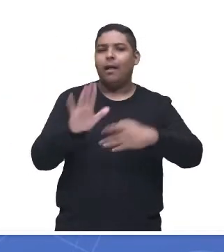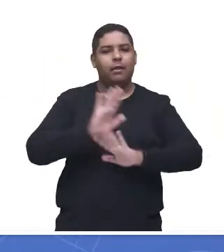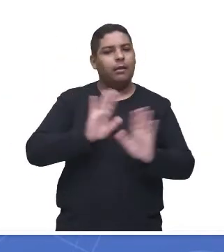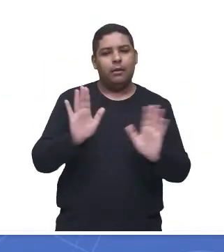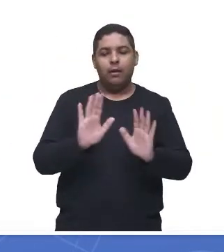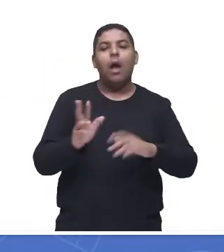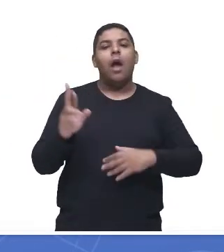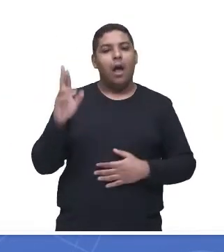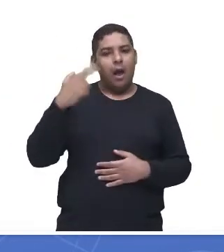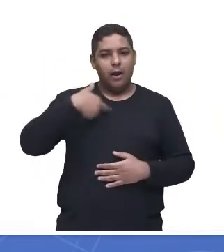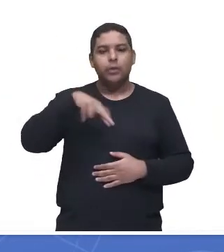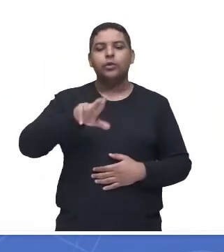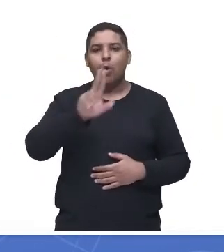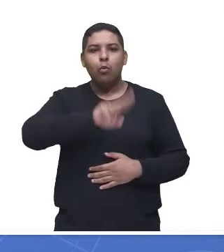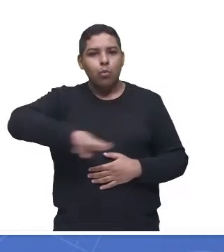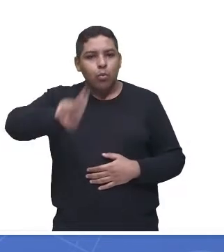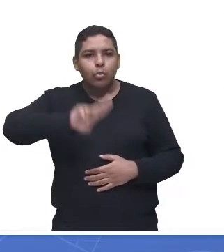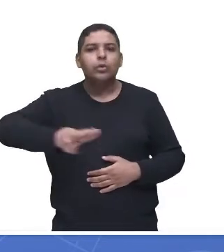científico. Né?